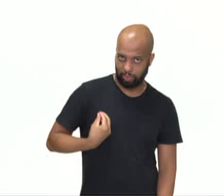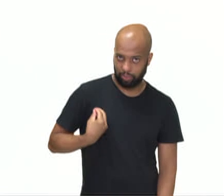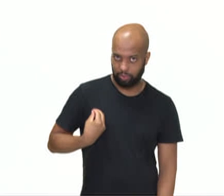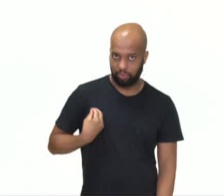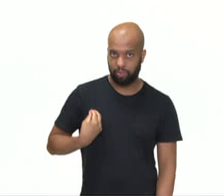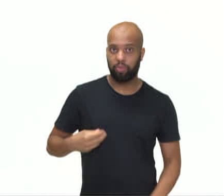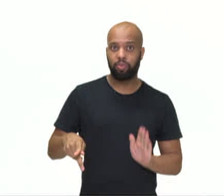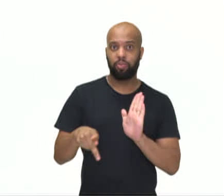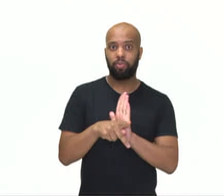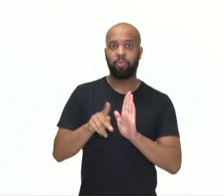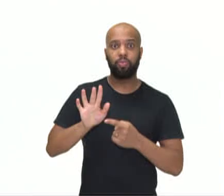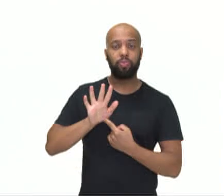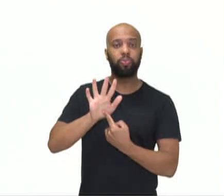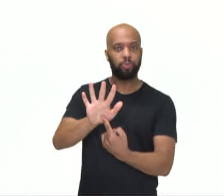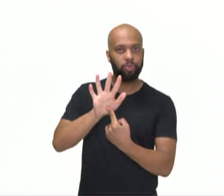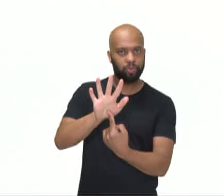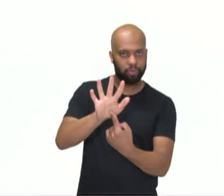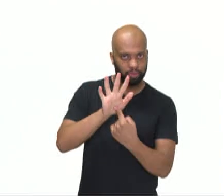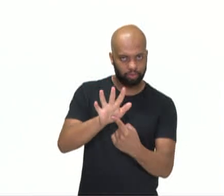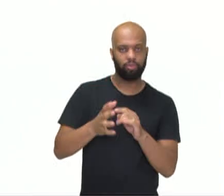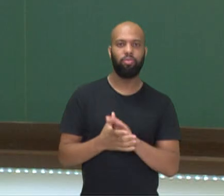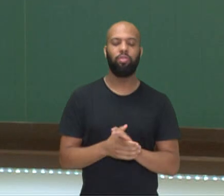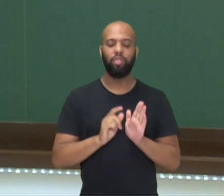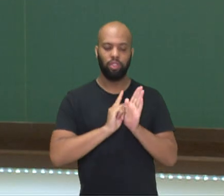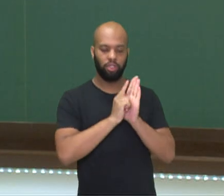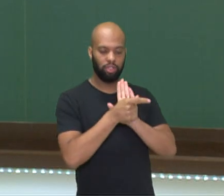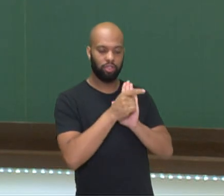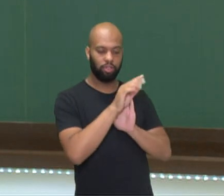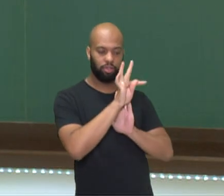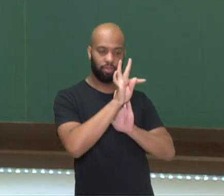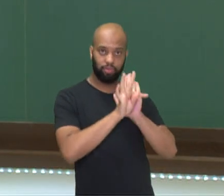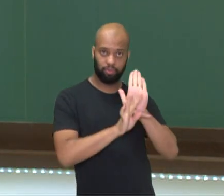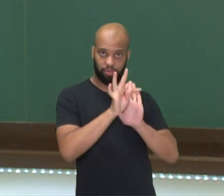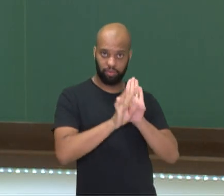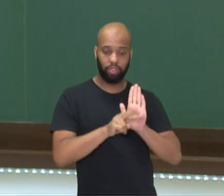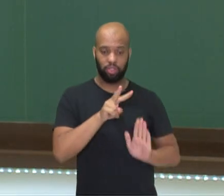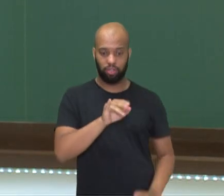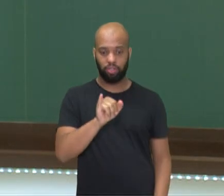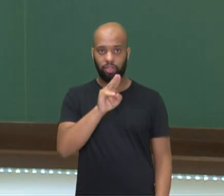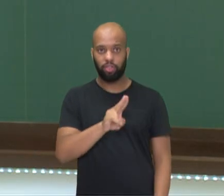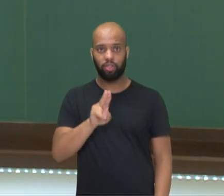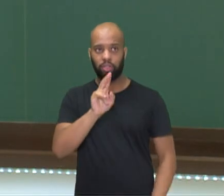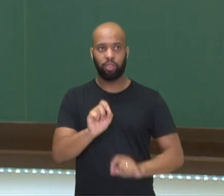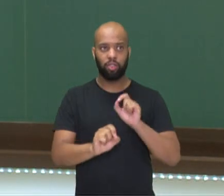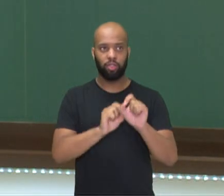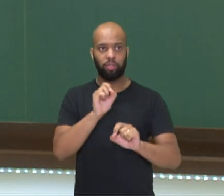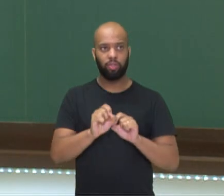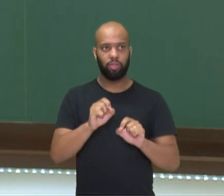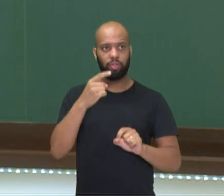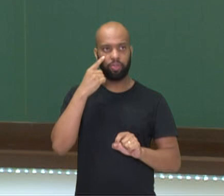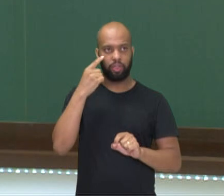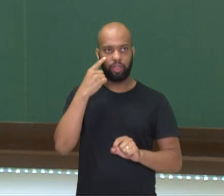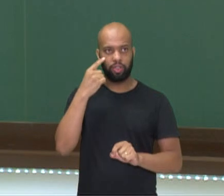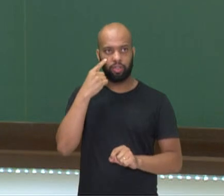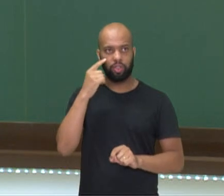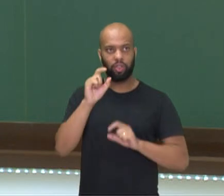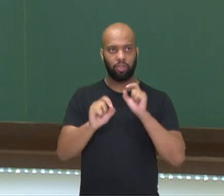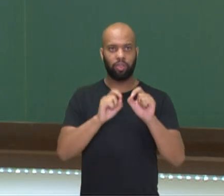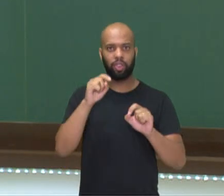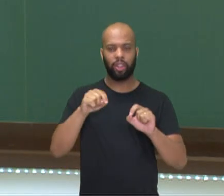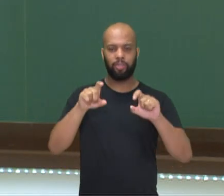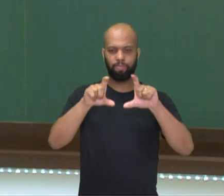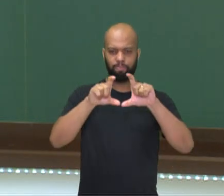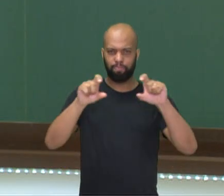presente do indicativo, tá certo? O gênero textual que vamos usar é a tarjeta postal, ou seja, o